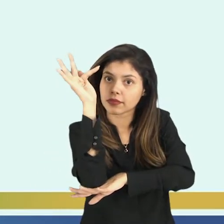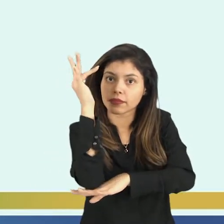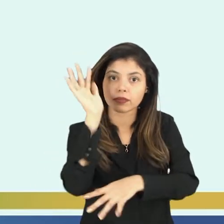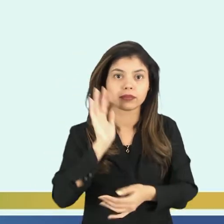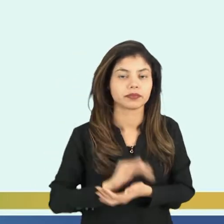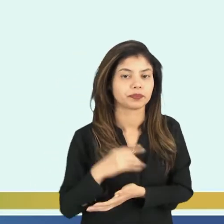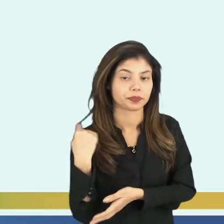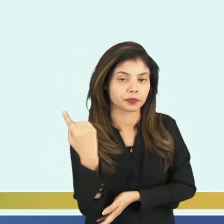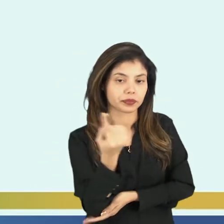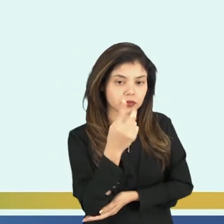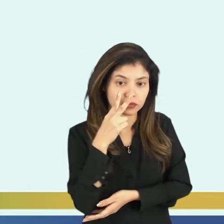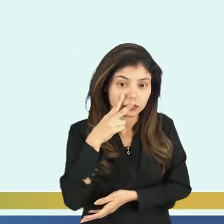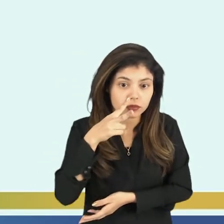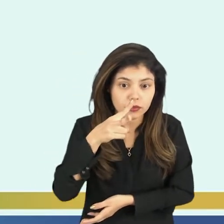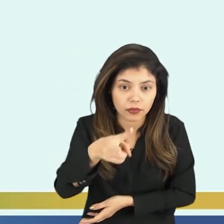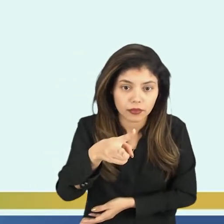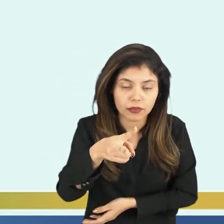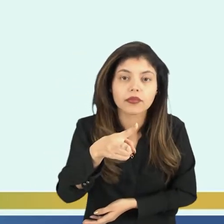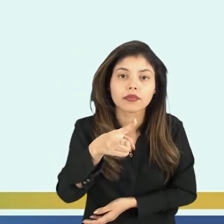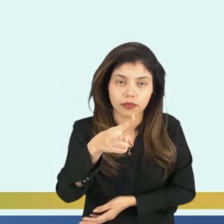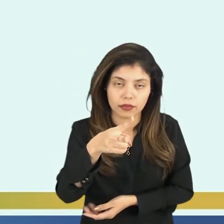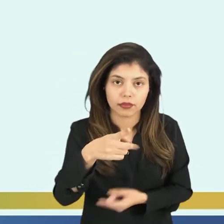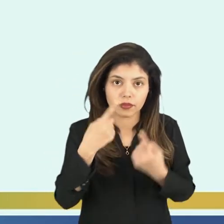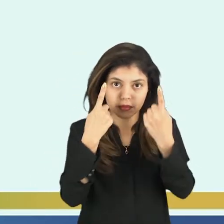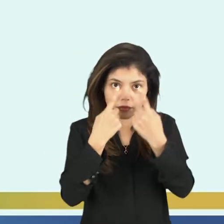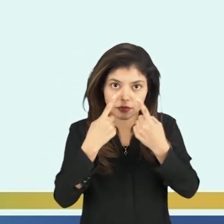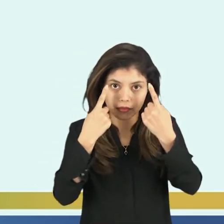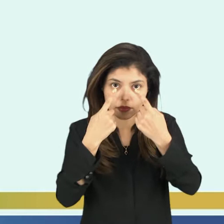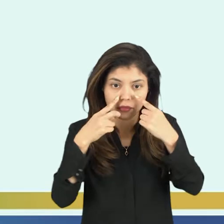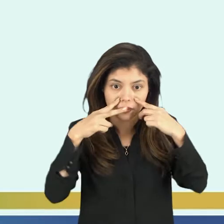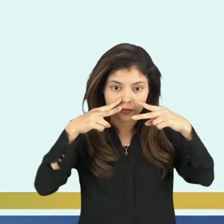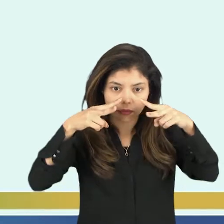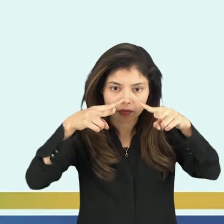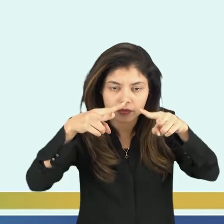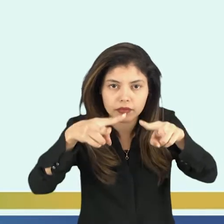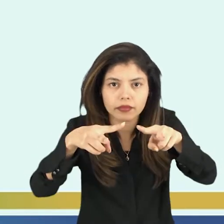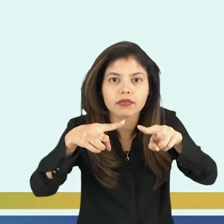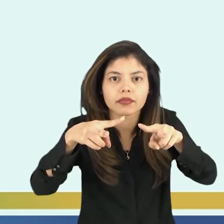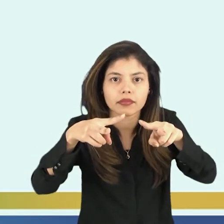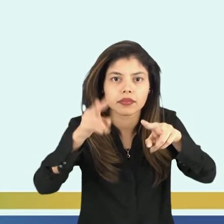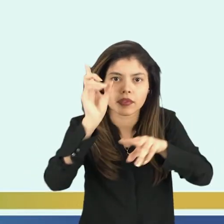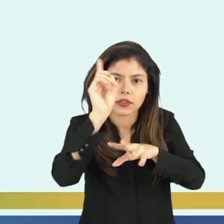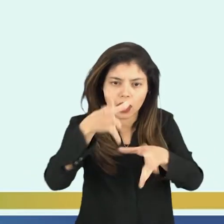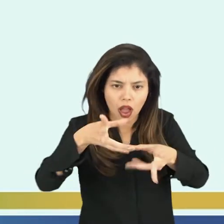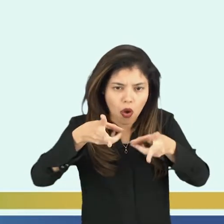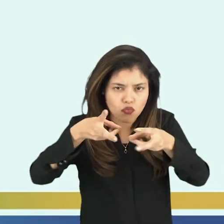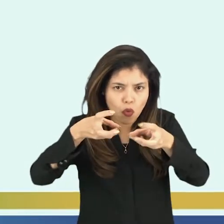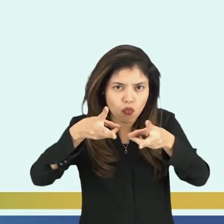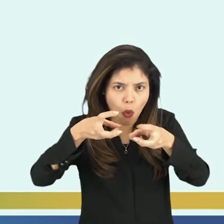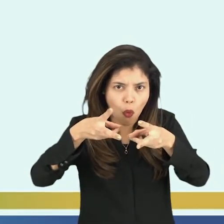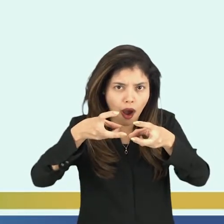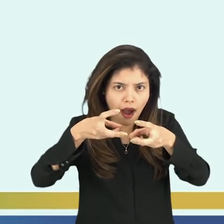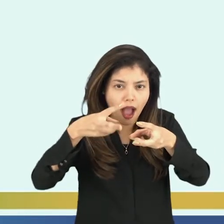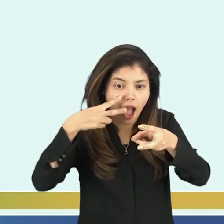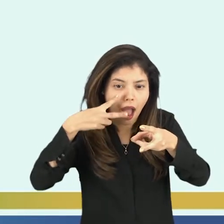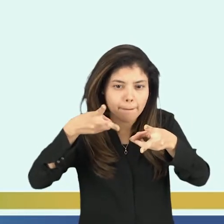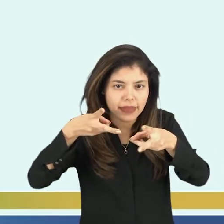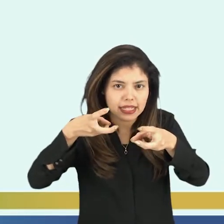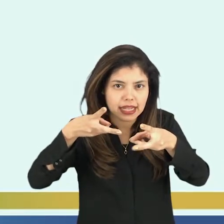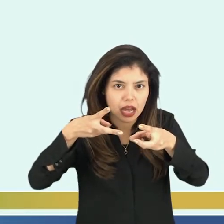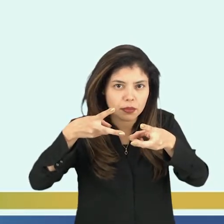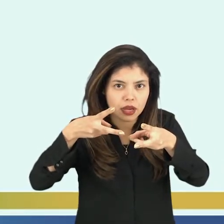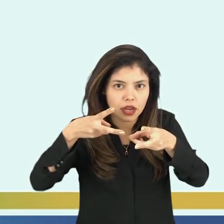e nós vemos, os nossos olhos observam, captam